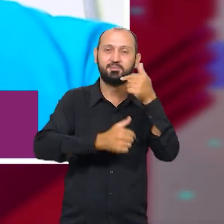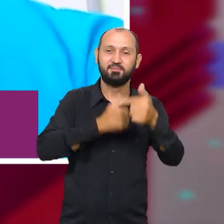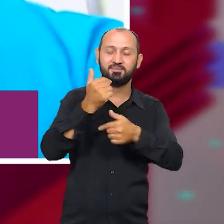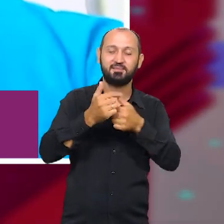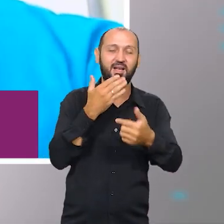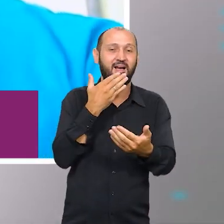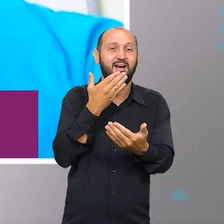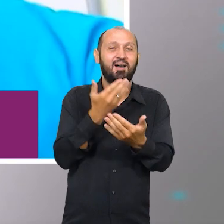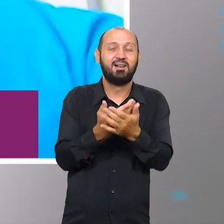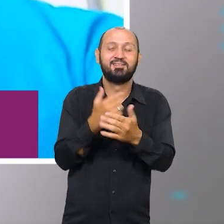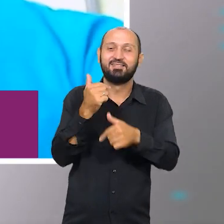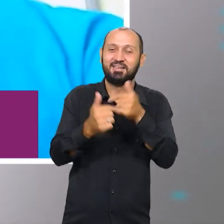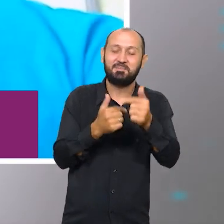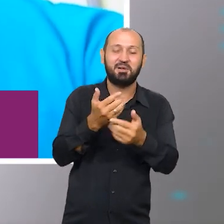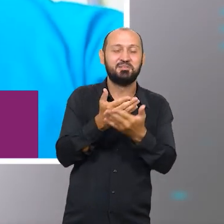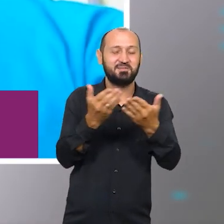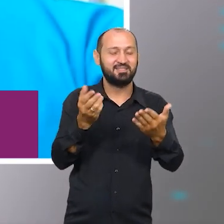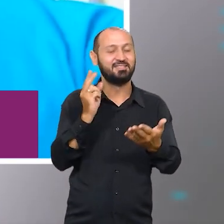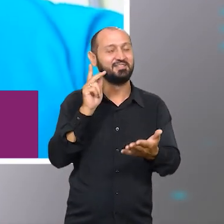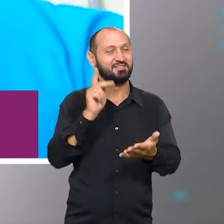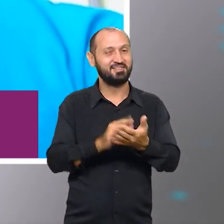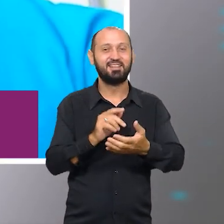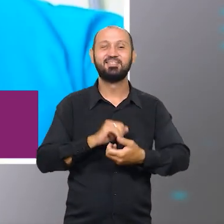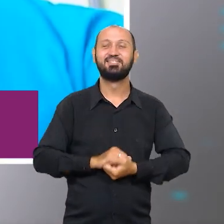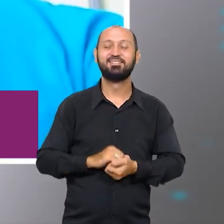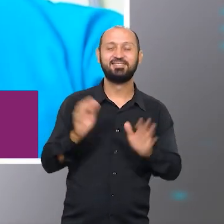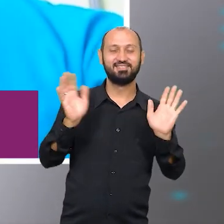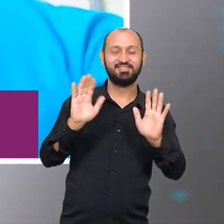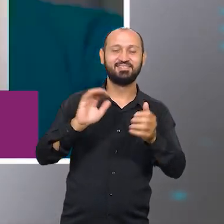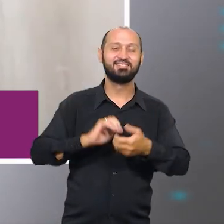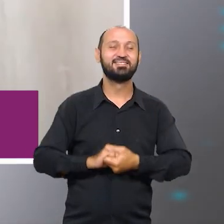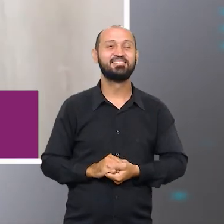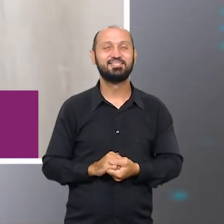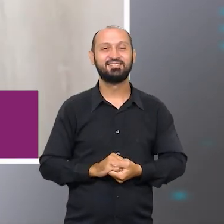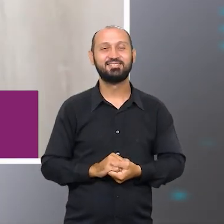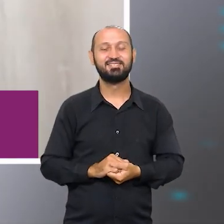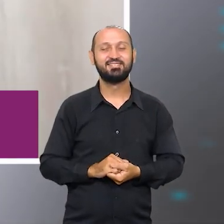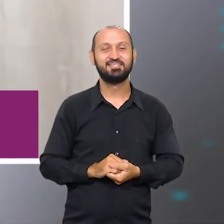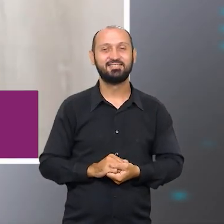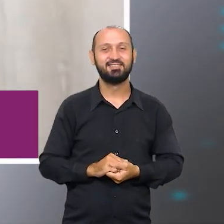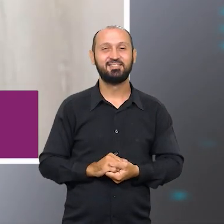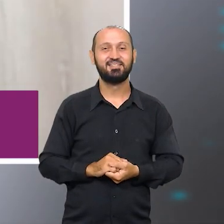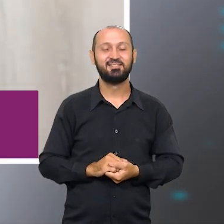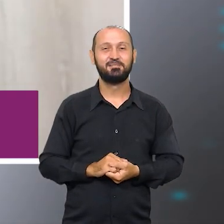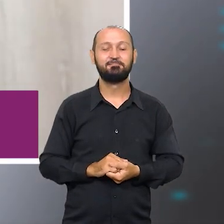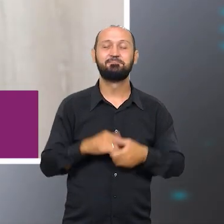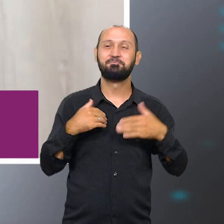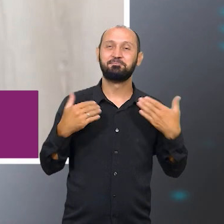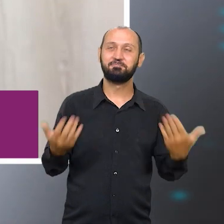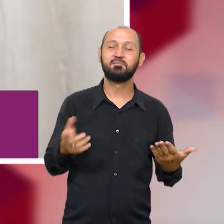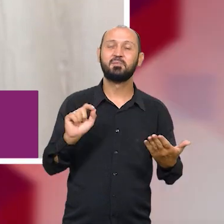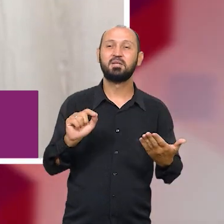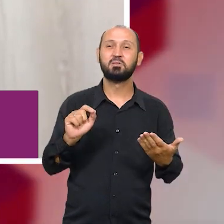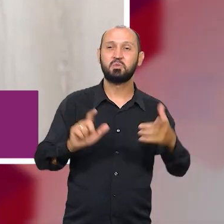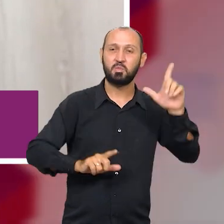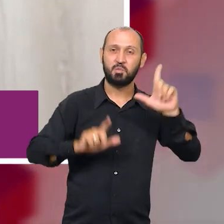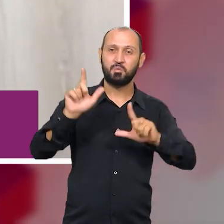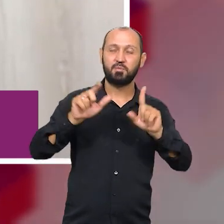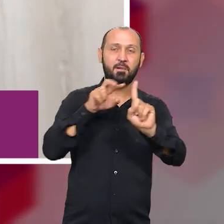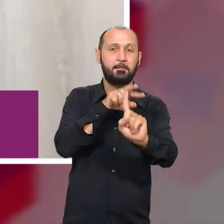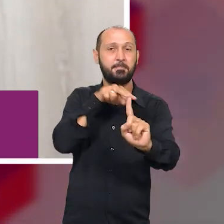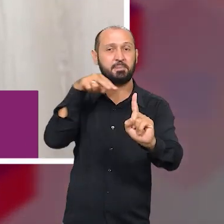trabalho. Admiradora aqui do trabalho de vocês mesmo. Até mais. Até mais. Bom, e esse foi o